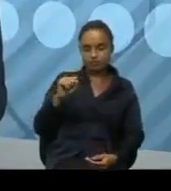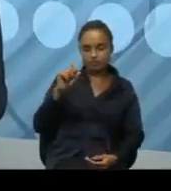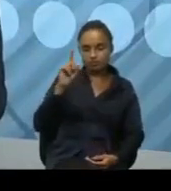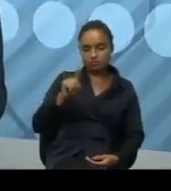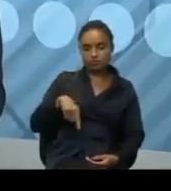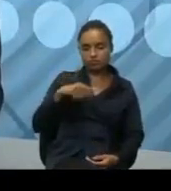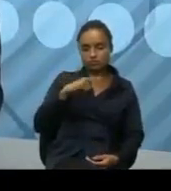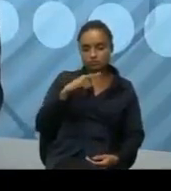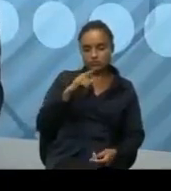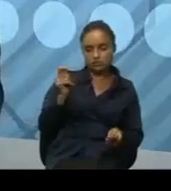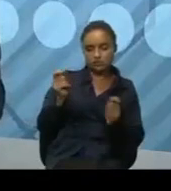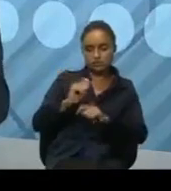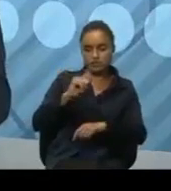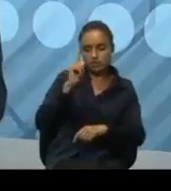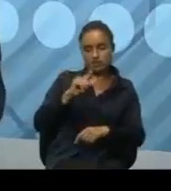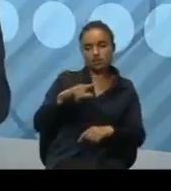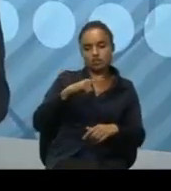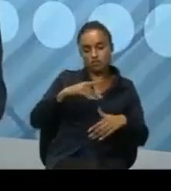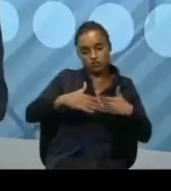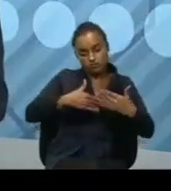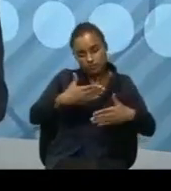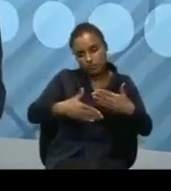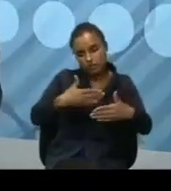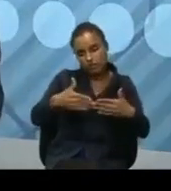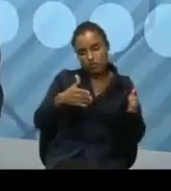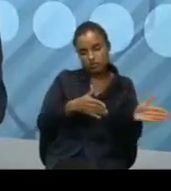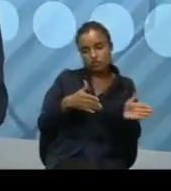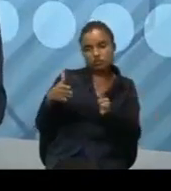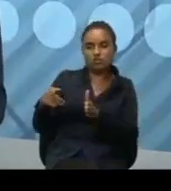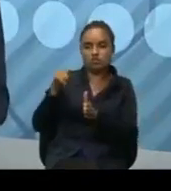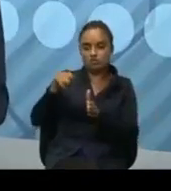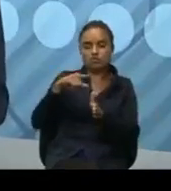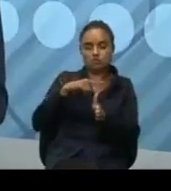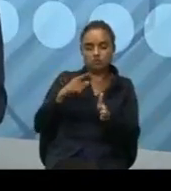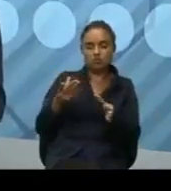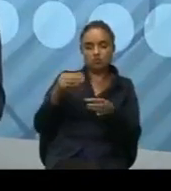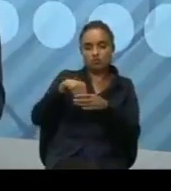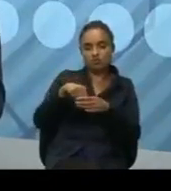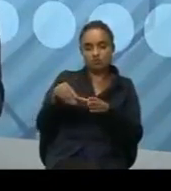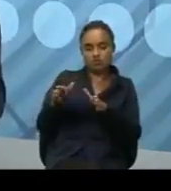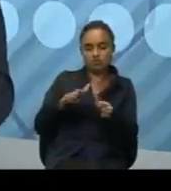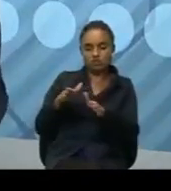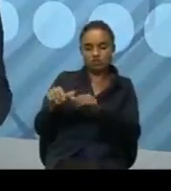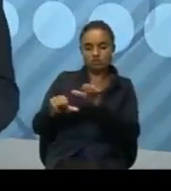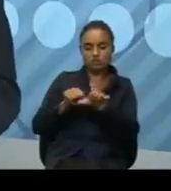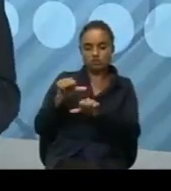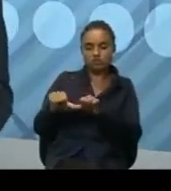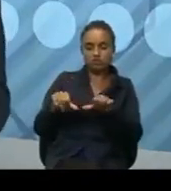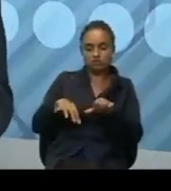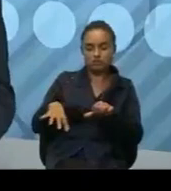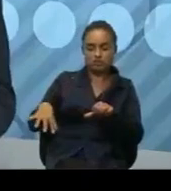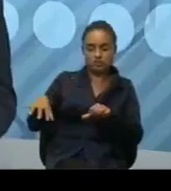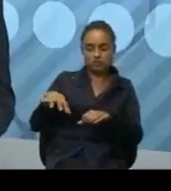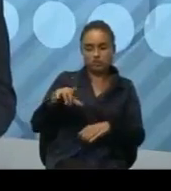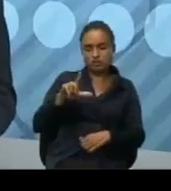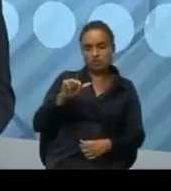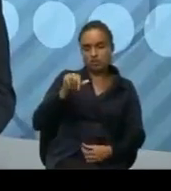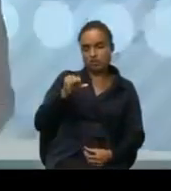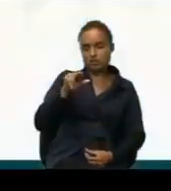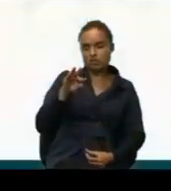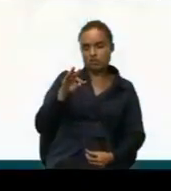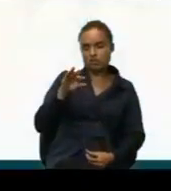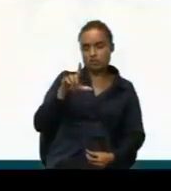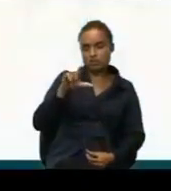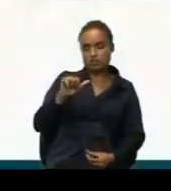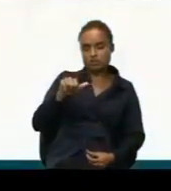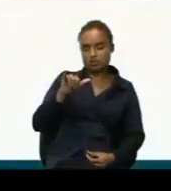etapas, e essas etapas você vai reestruturando o seu canteiro, ok? Mas isso a gente vai ver no vídeo mais para frente. Então, vamos voltar